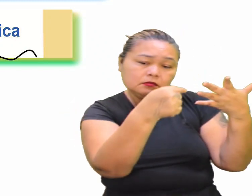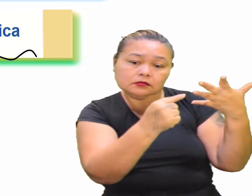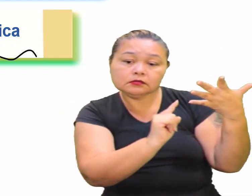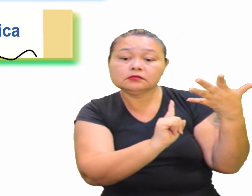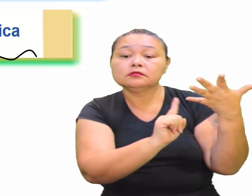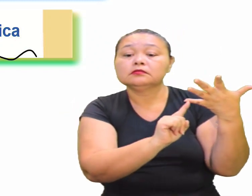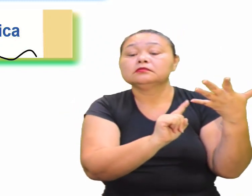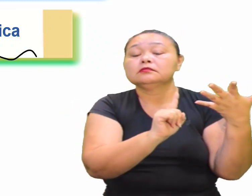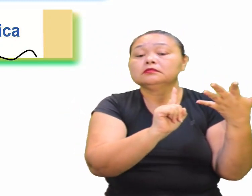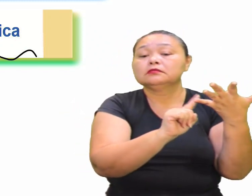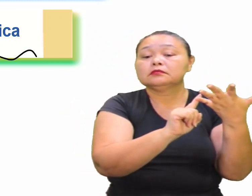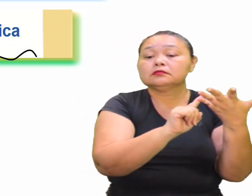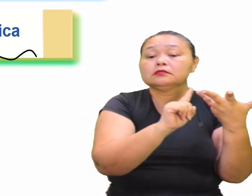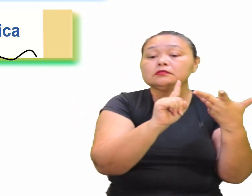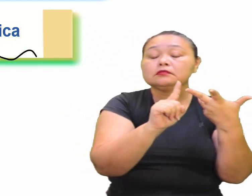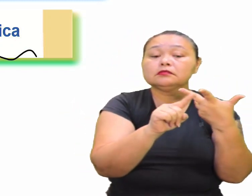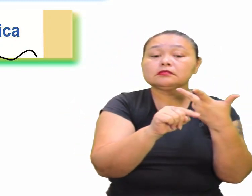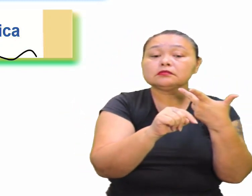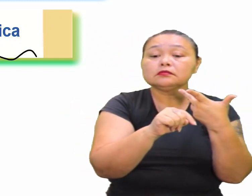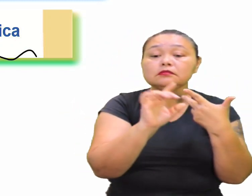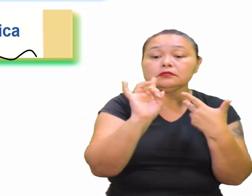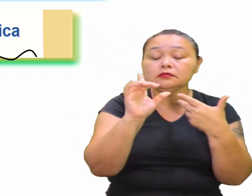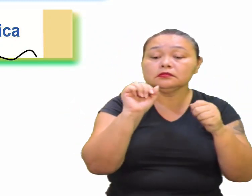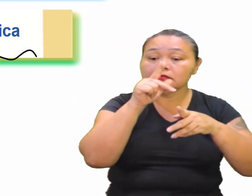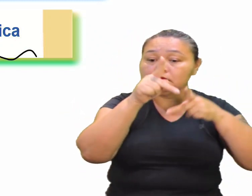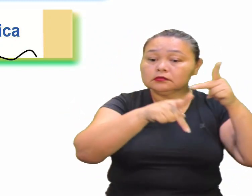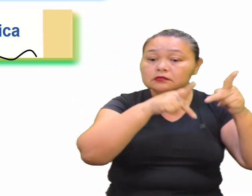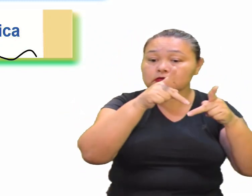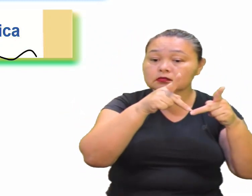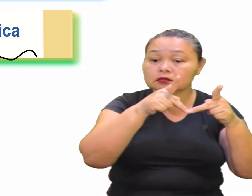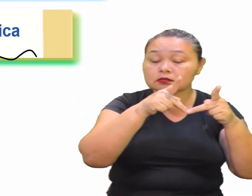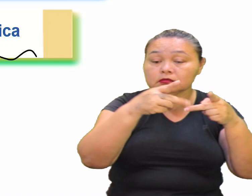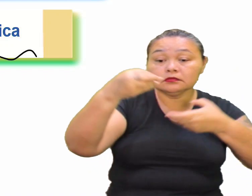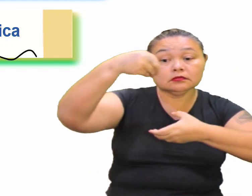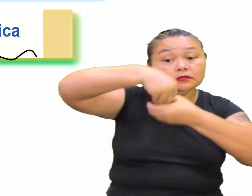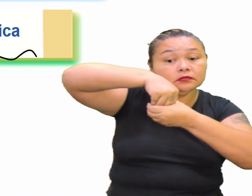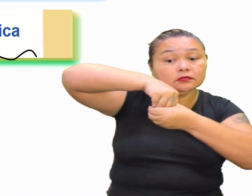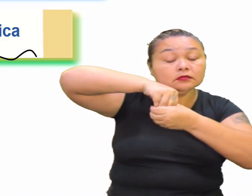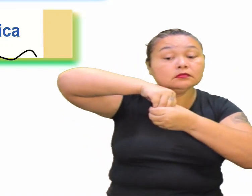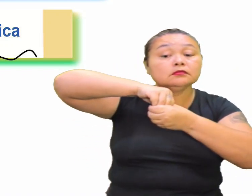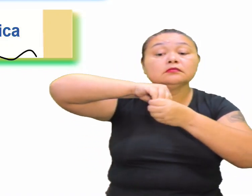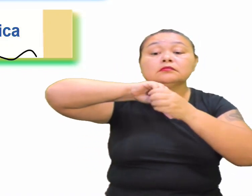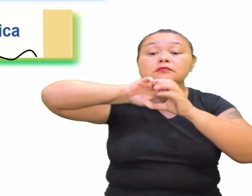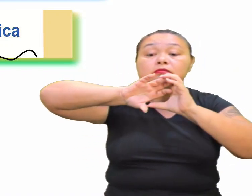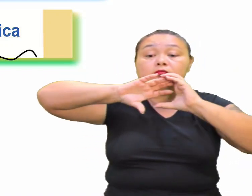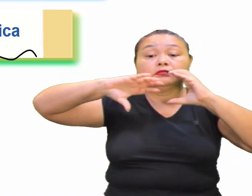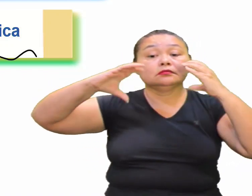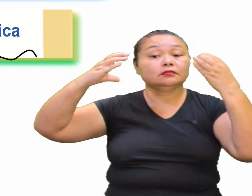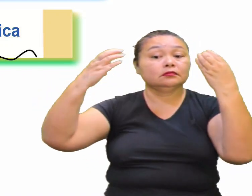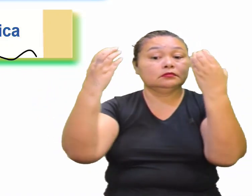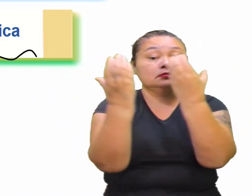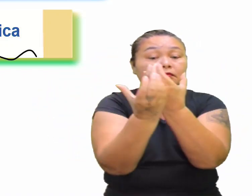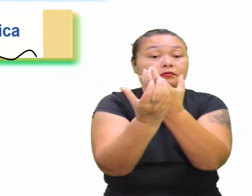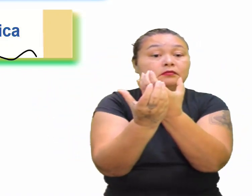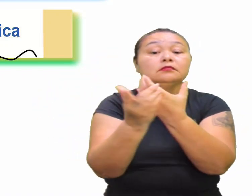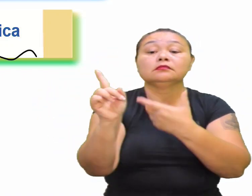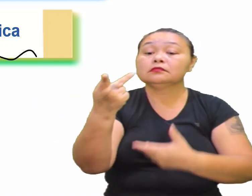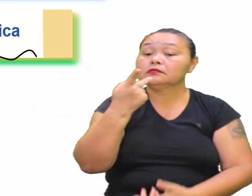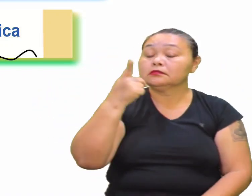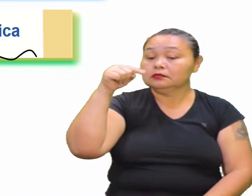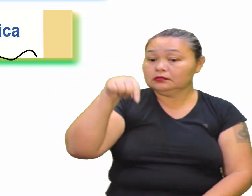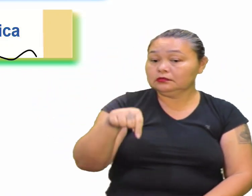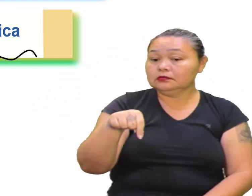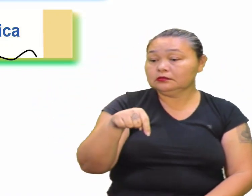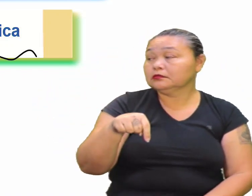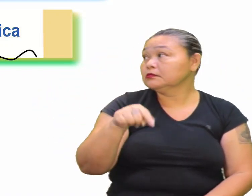interferir as populações. Só que essas populações, elas estão inseridas dentro de comunidades. E é o que a gente vai